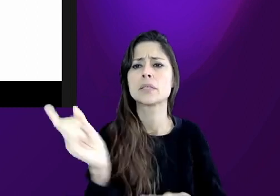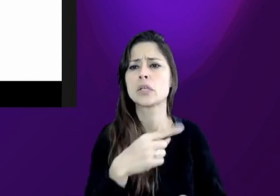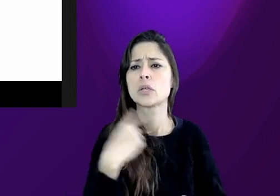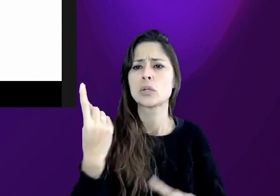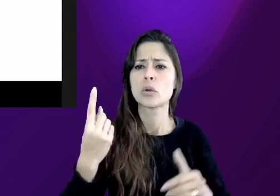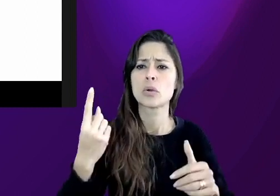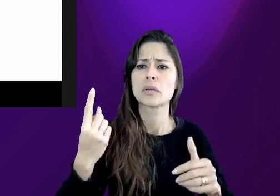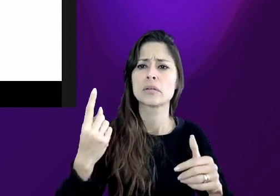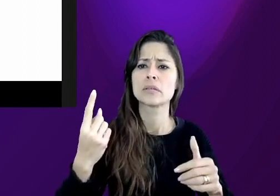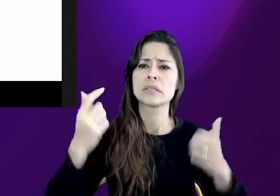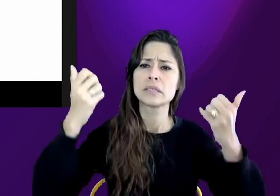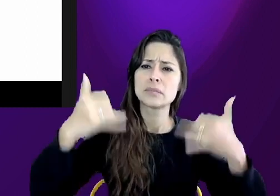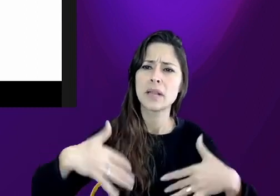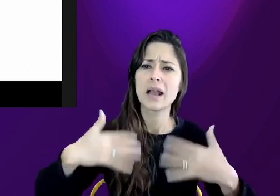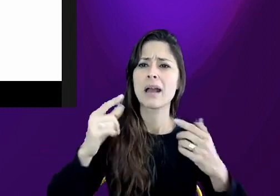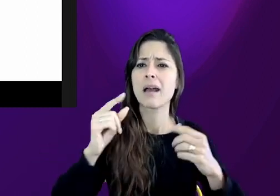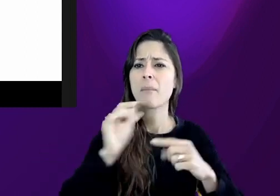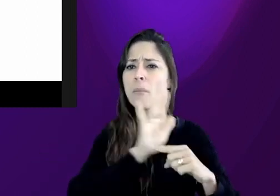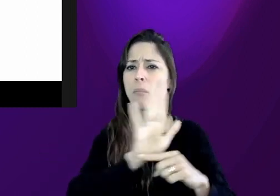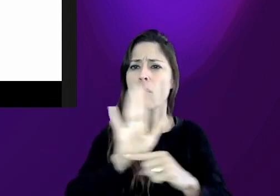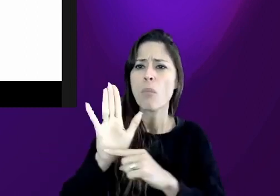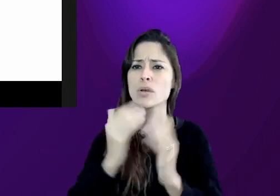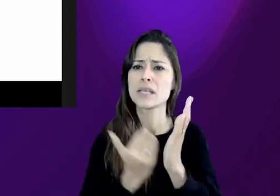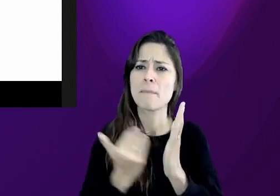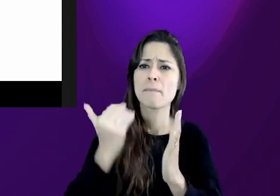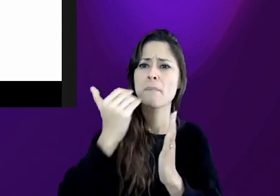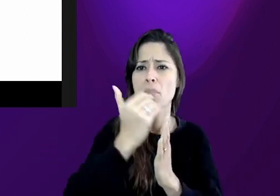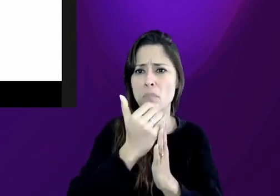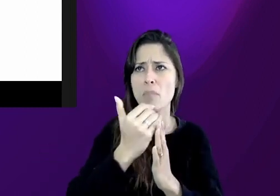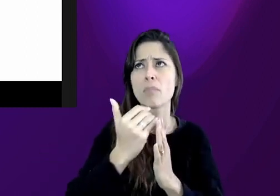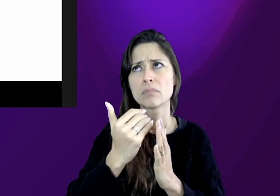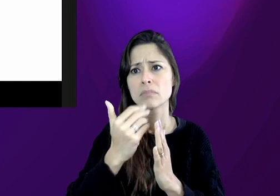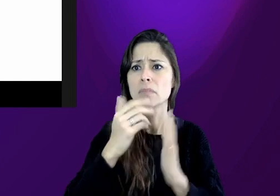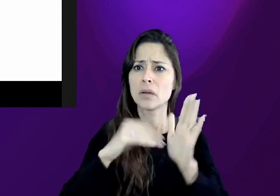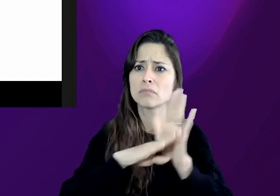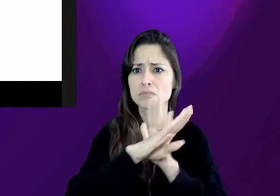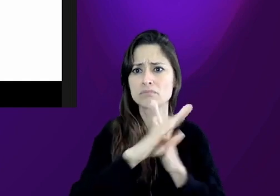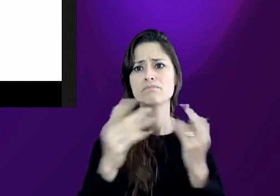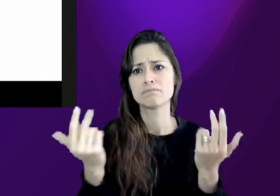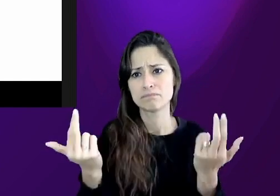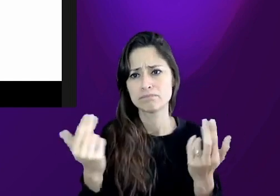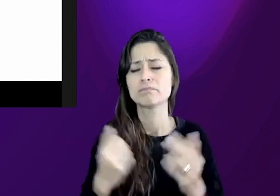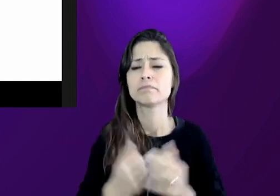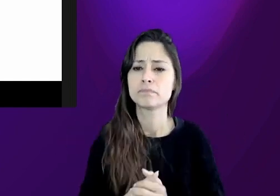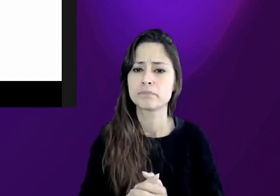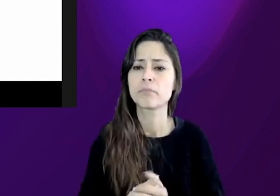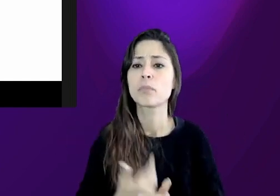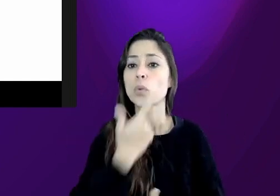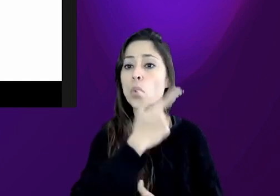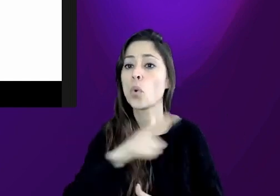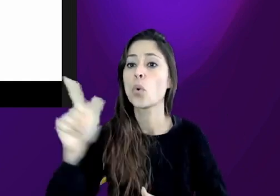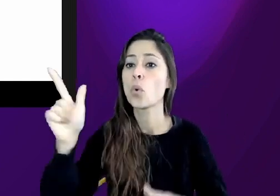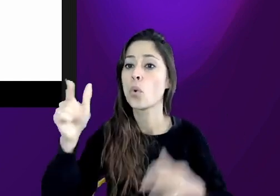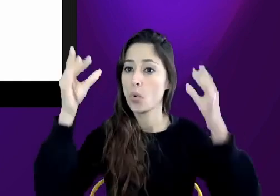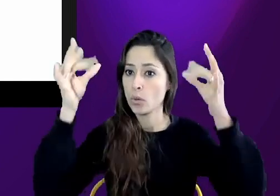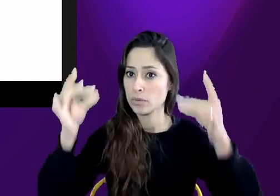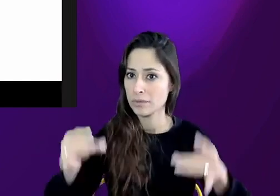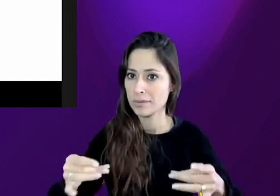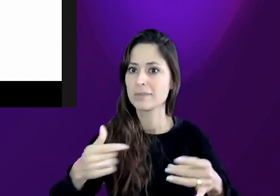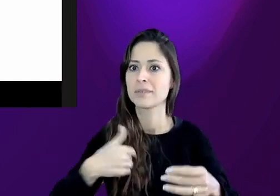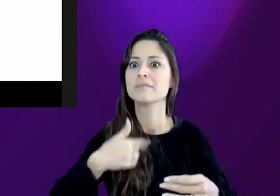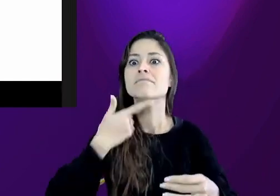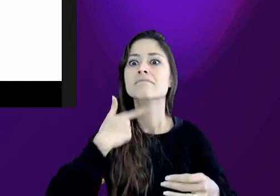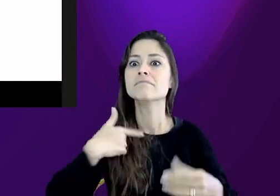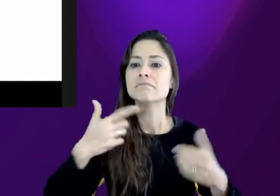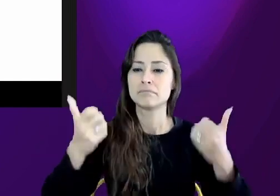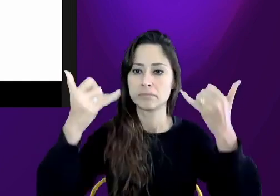uma amostra maior, isso fosse estatisticamente significativo. Um outro detalhe que eu queria compartilhar é que o tempo de